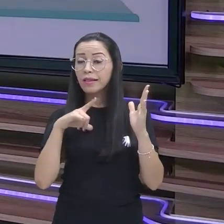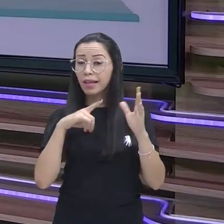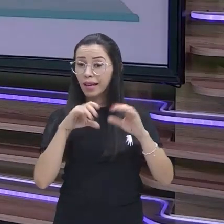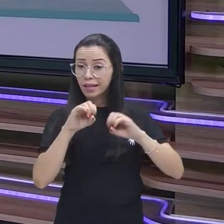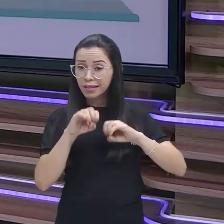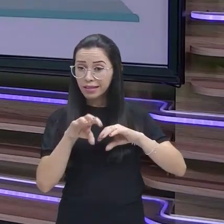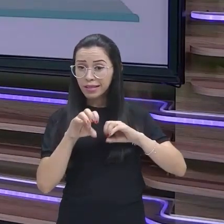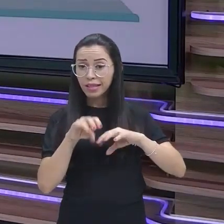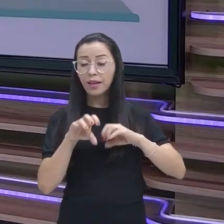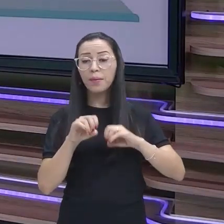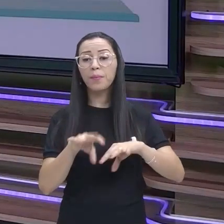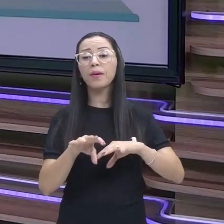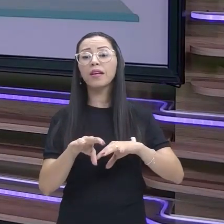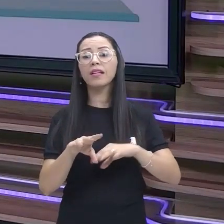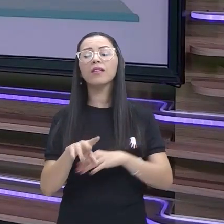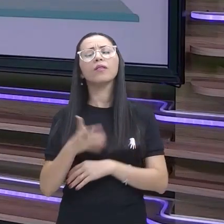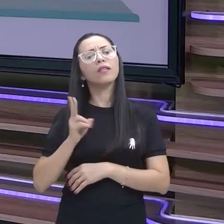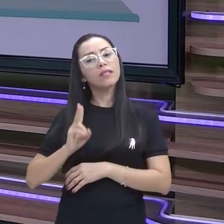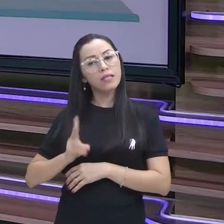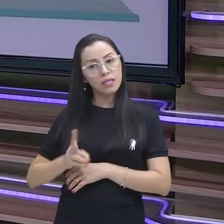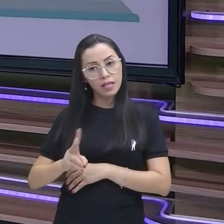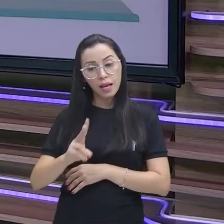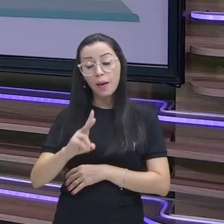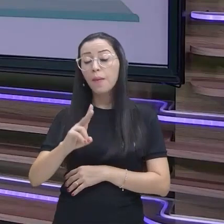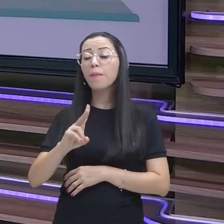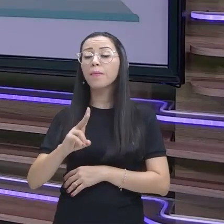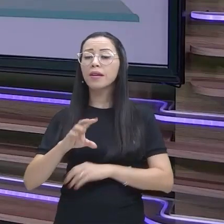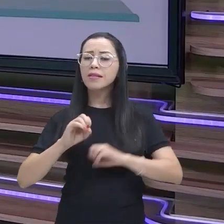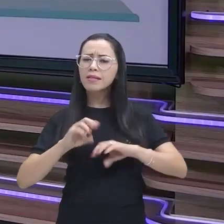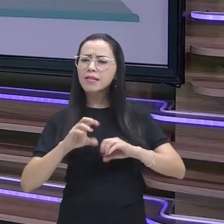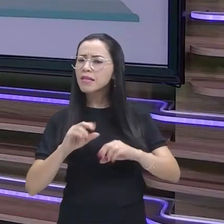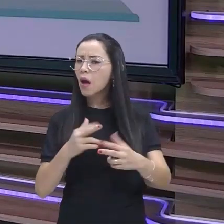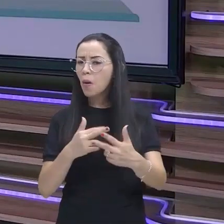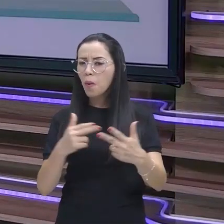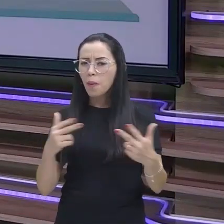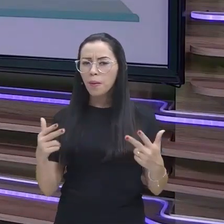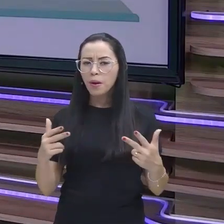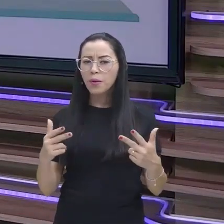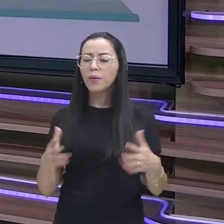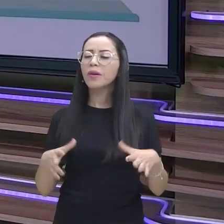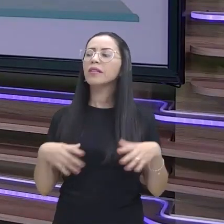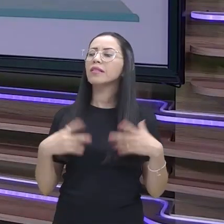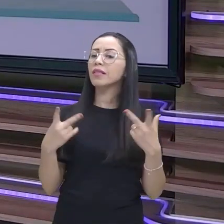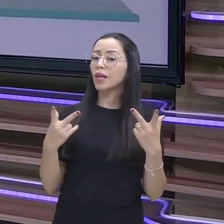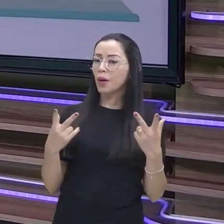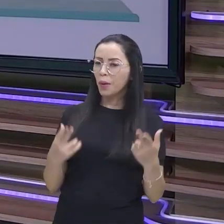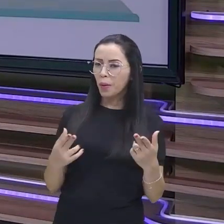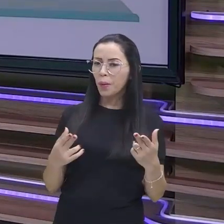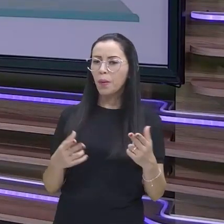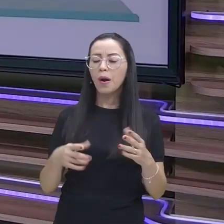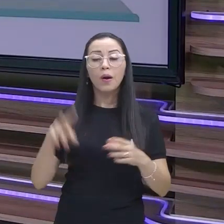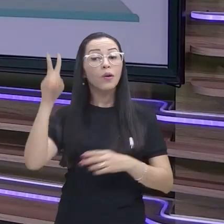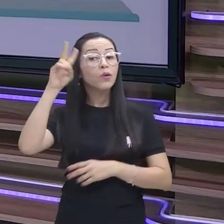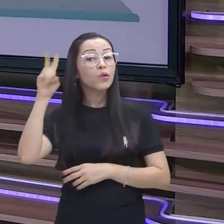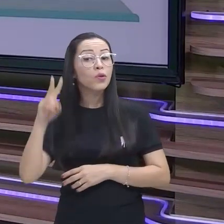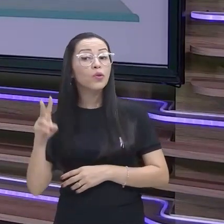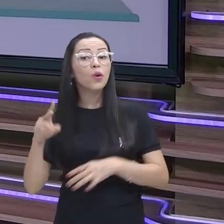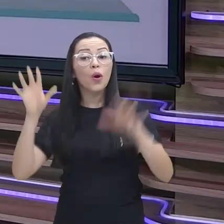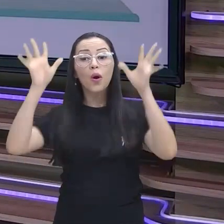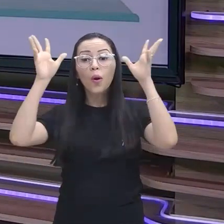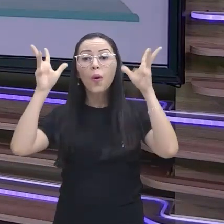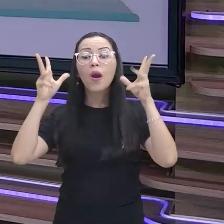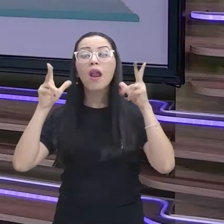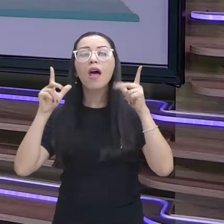Ela sempre quer ensinar algo para nós, como na história do leão e do ratinho. O leão